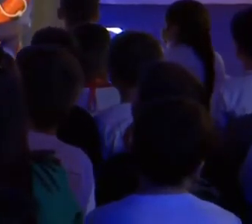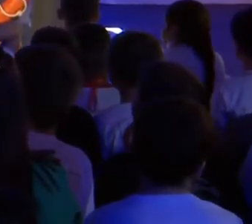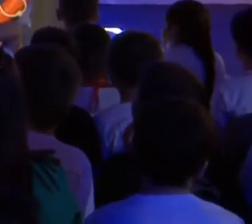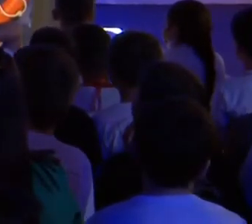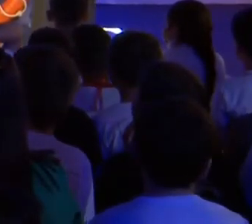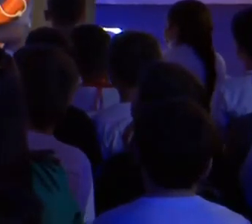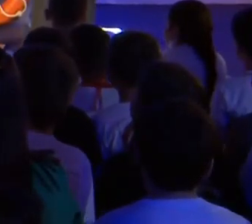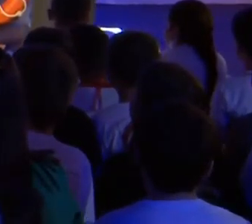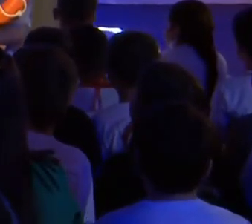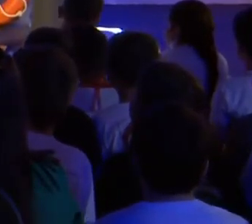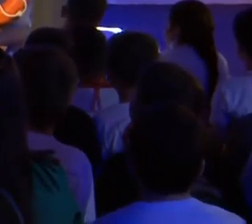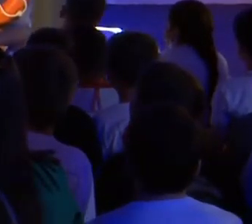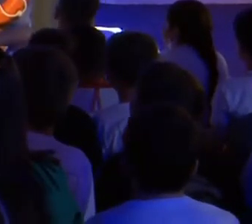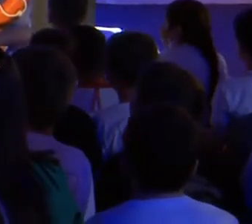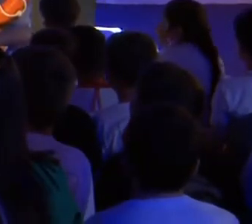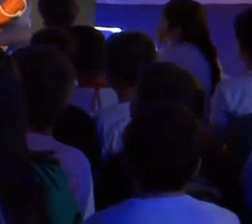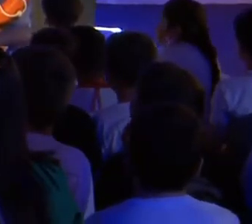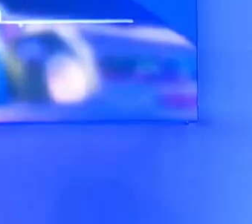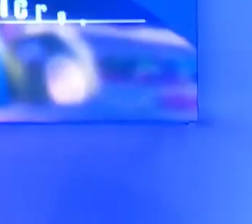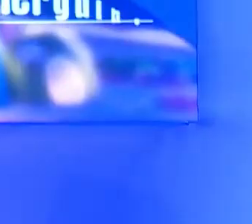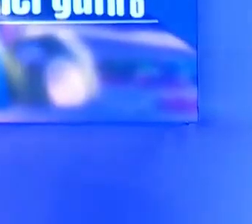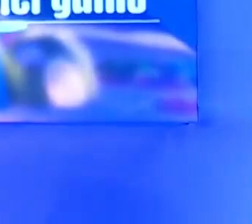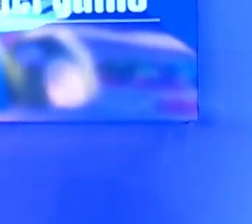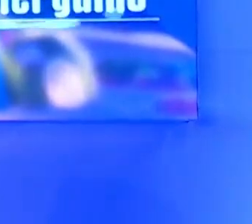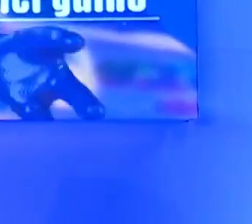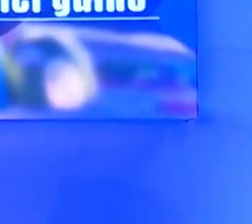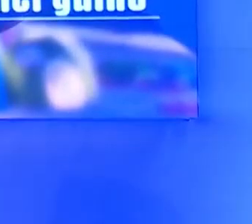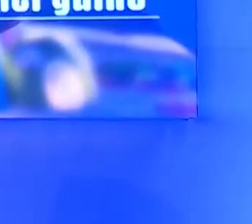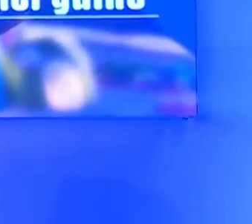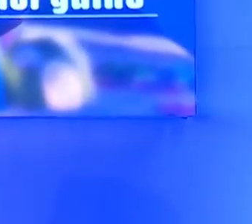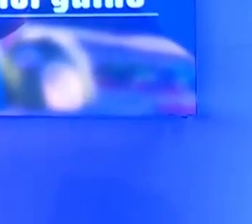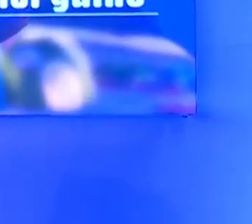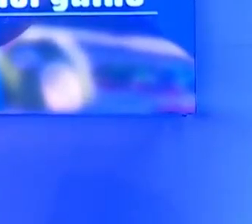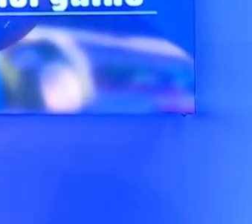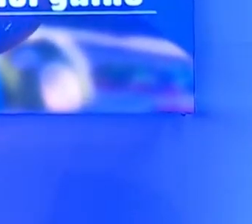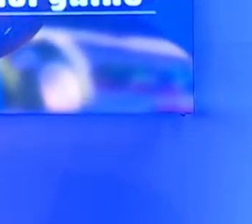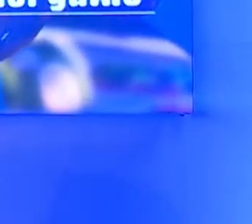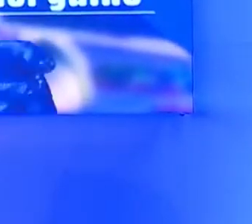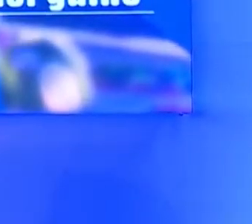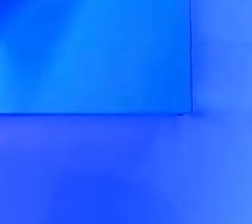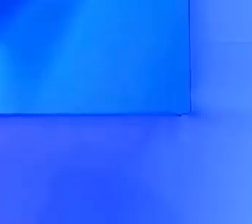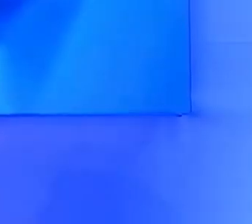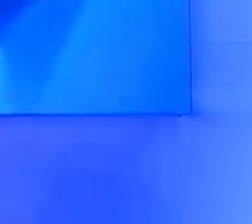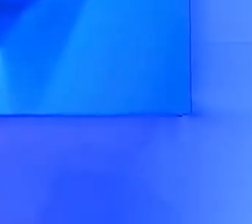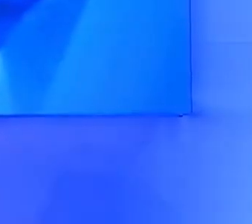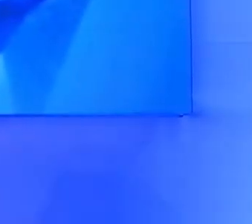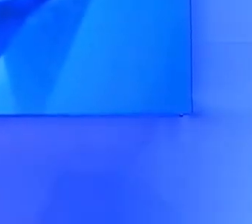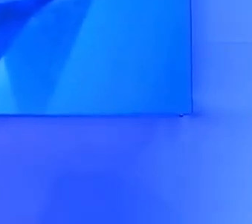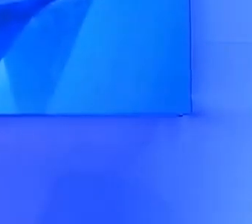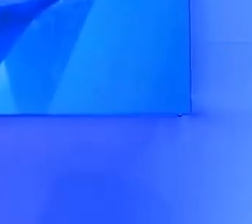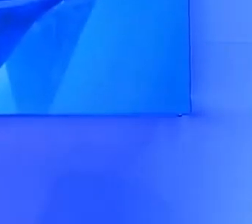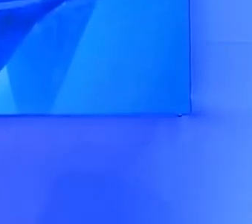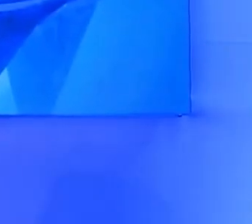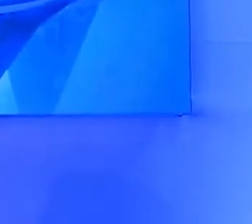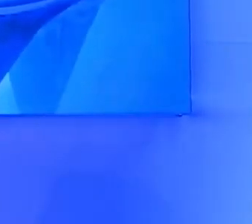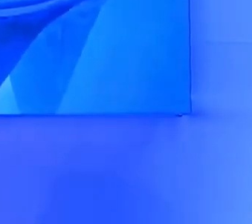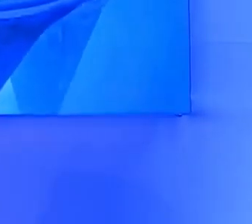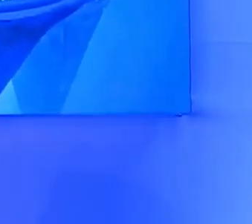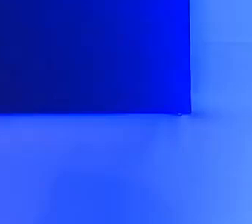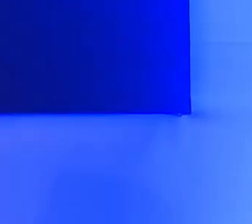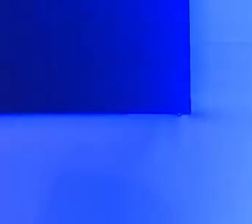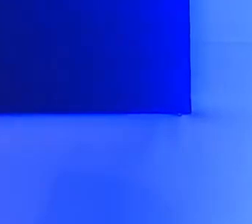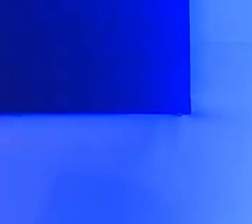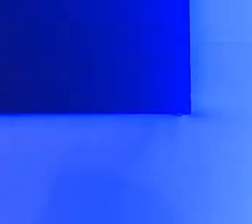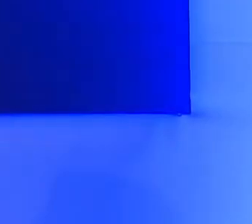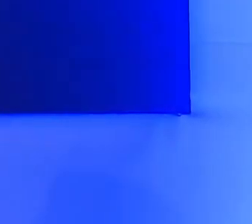oi. Vem cá. Mas que música é essa? Vou tirar a música. Vem cá, Capitão Mergulho. Vamos ficar aqui, ó.